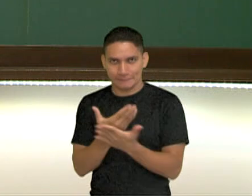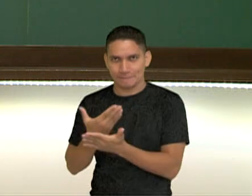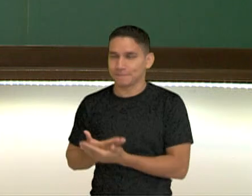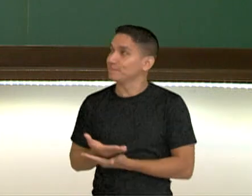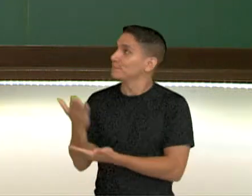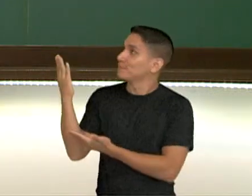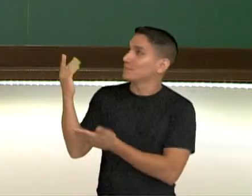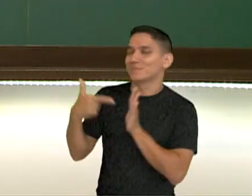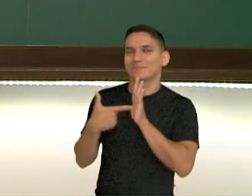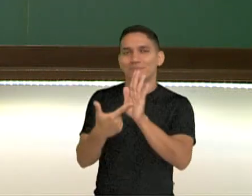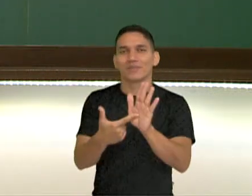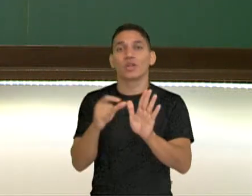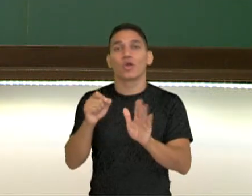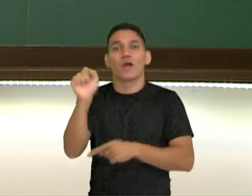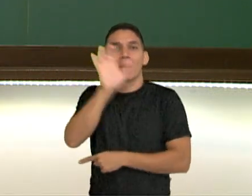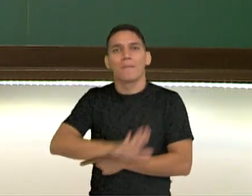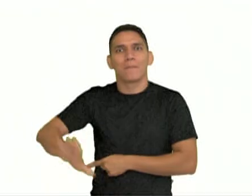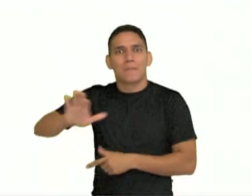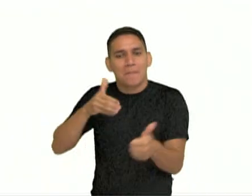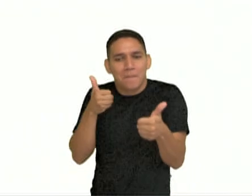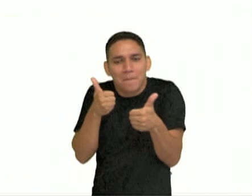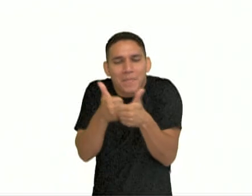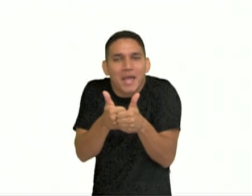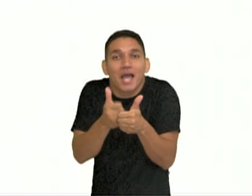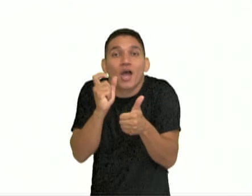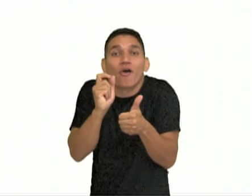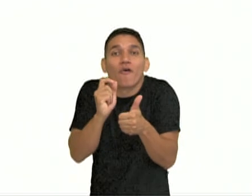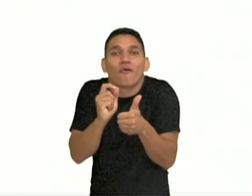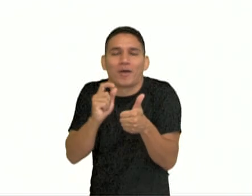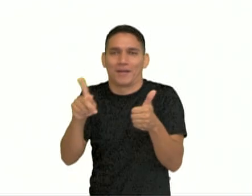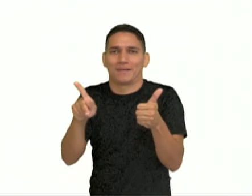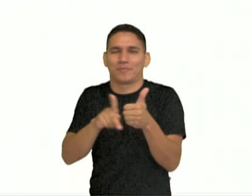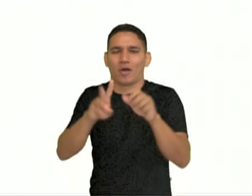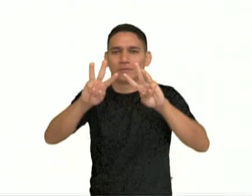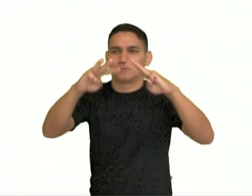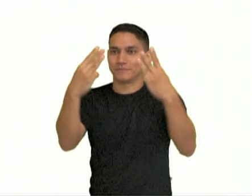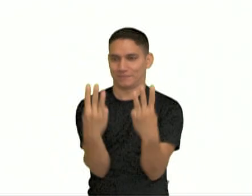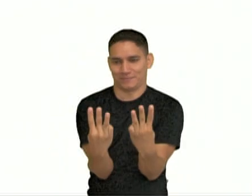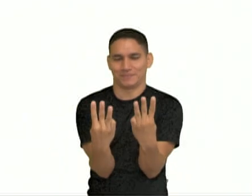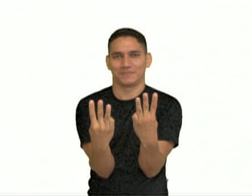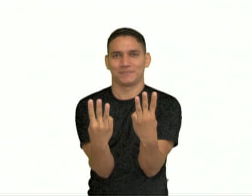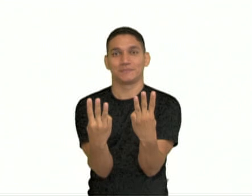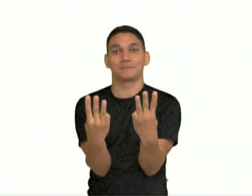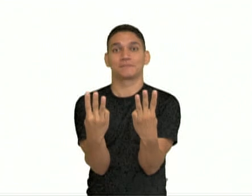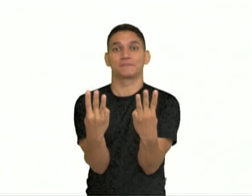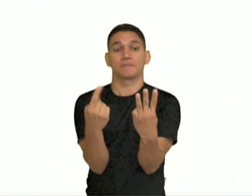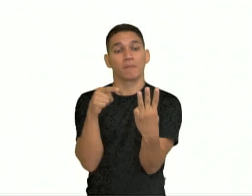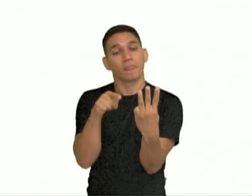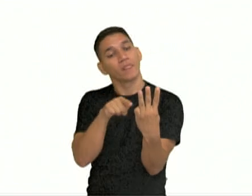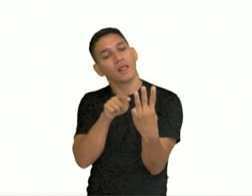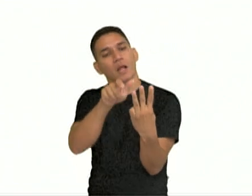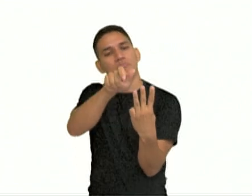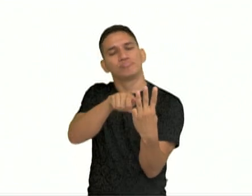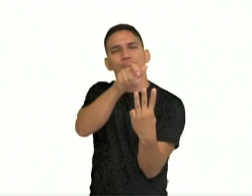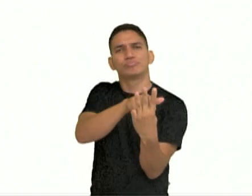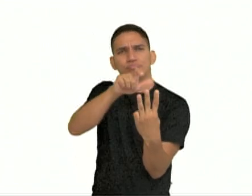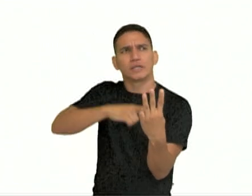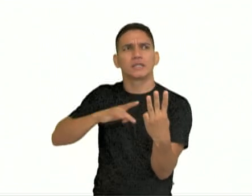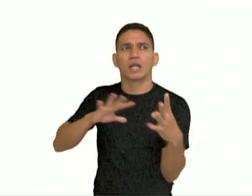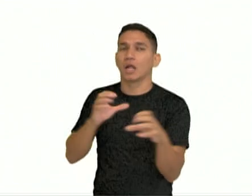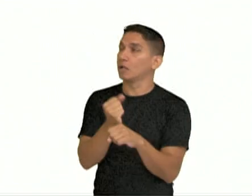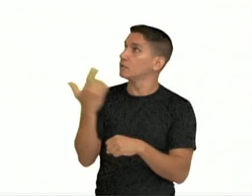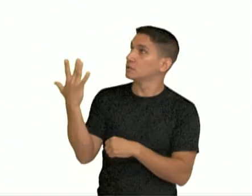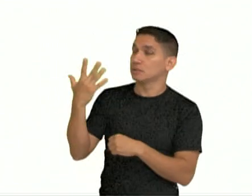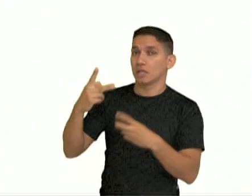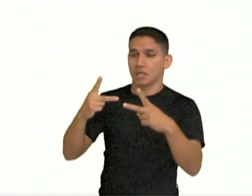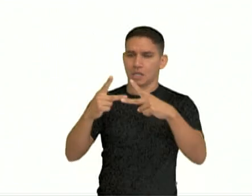Tá? Eu trago aqui para vocês uma imagem mais próxima das colunas da Universidade Federal do Paraná. Essa coluna aqui, você tem o topo dela,